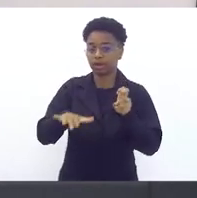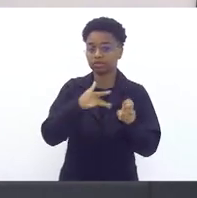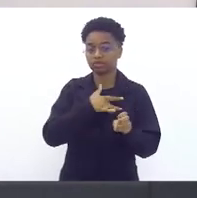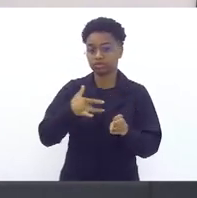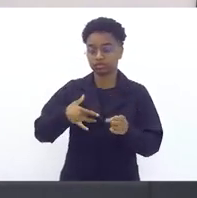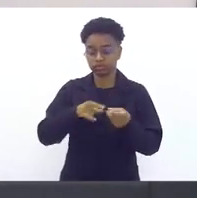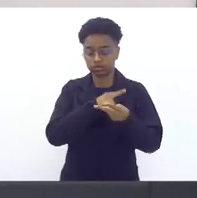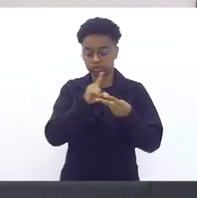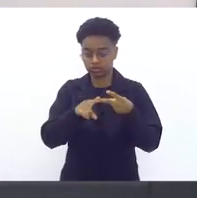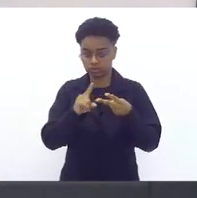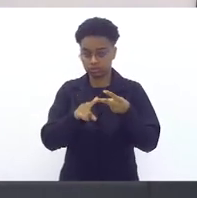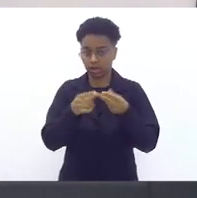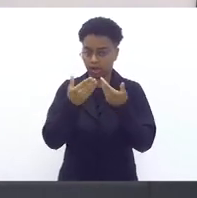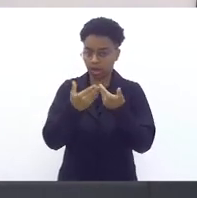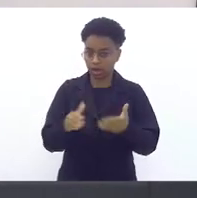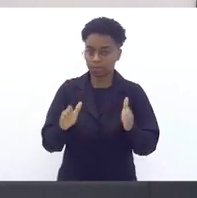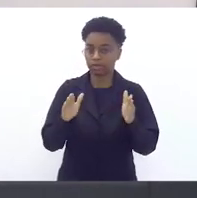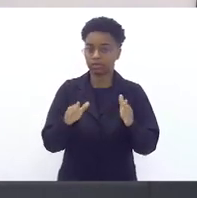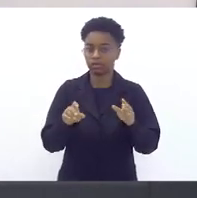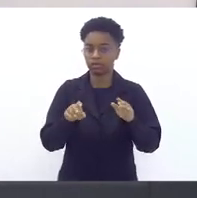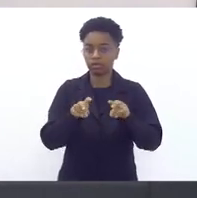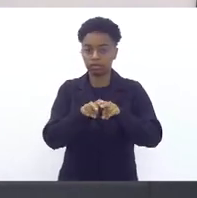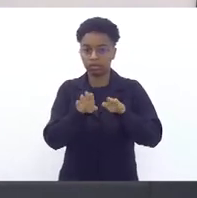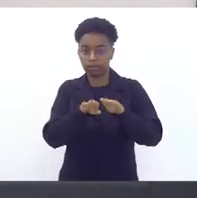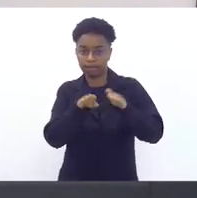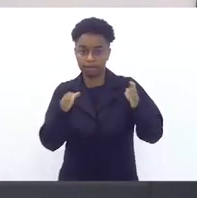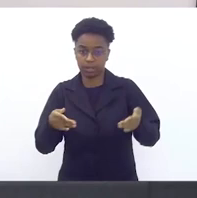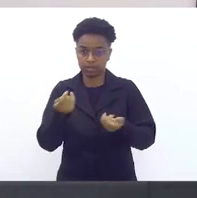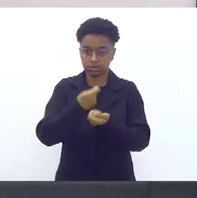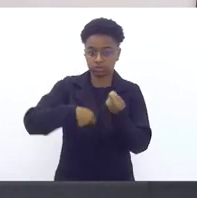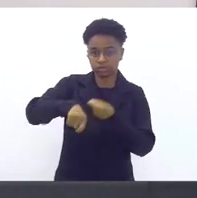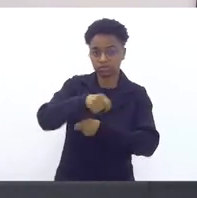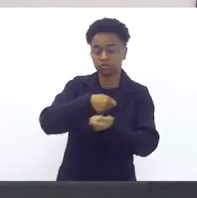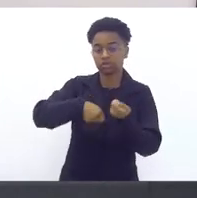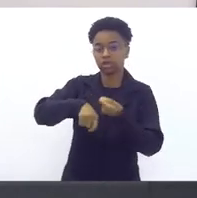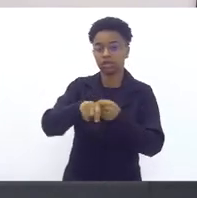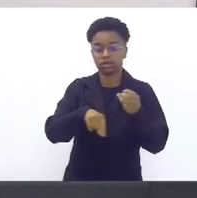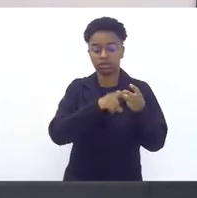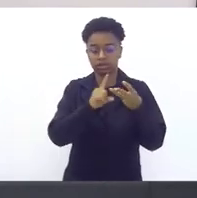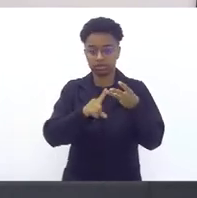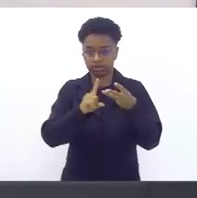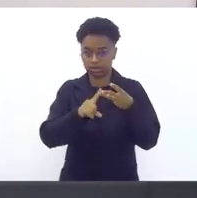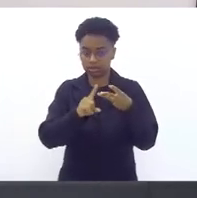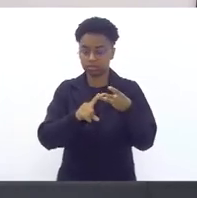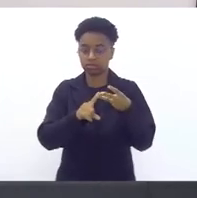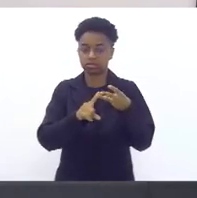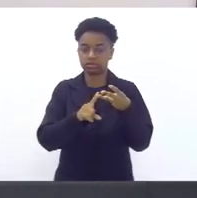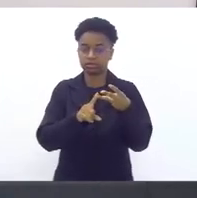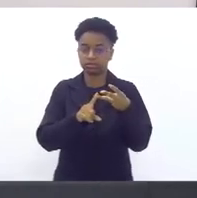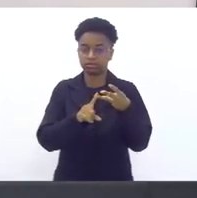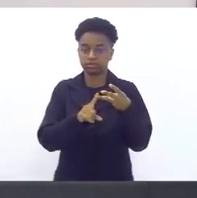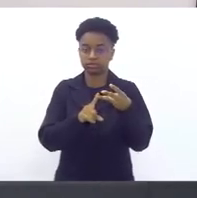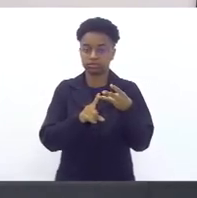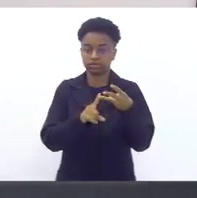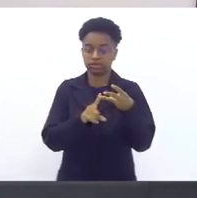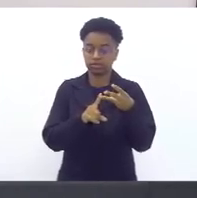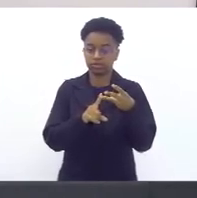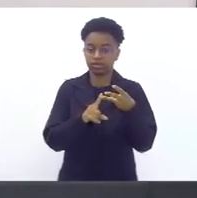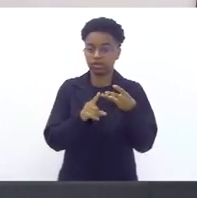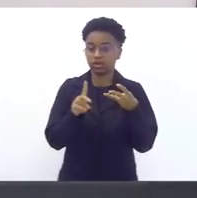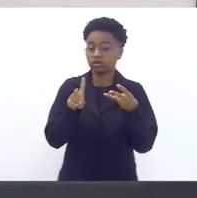ponto, a abertura dessa mesa de negociação, né? E o terceiro ponto é essa questão